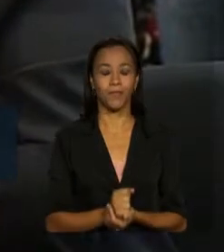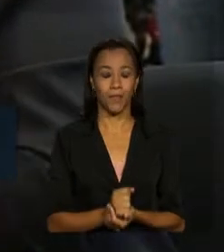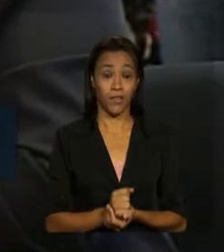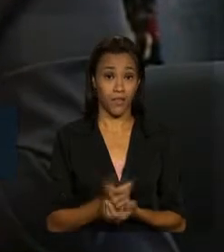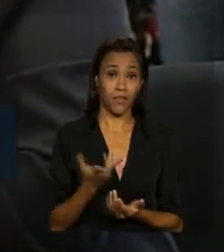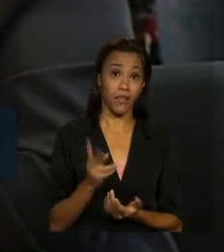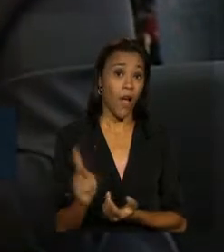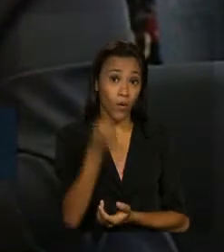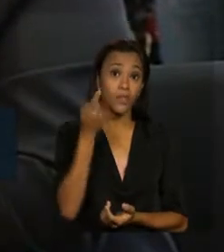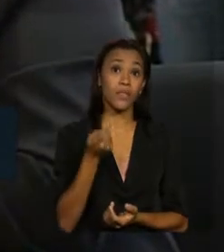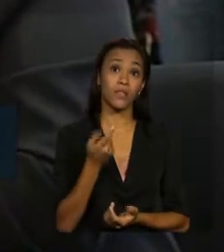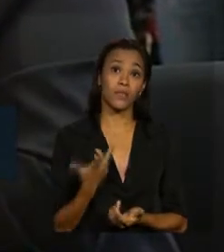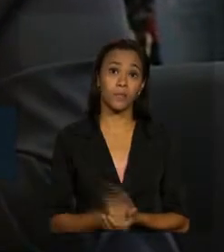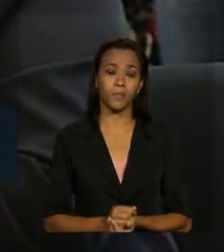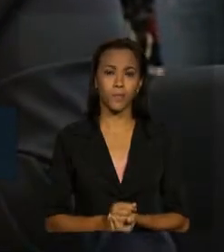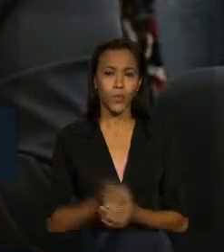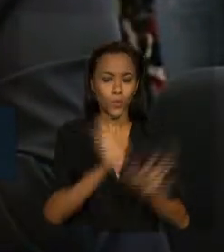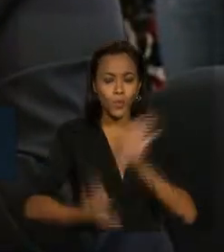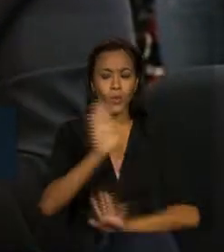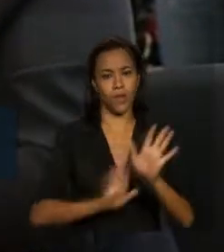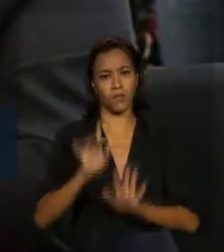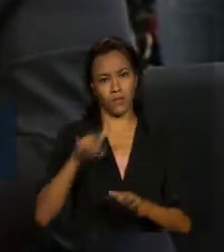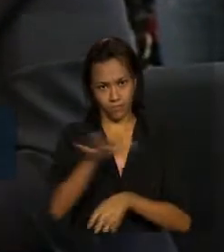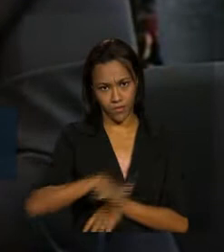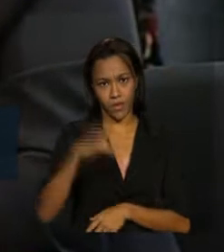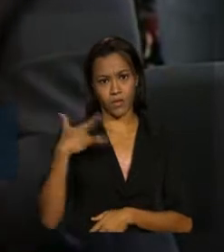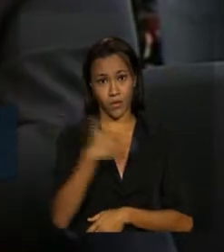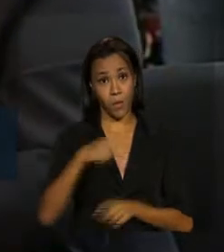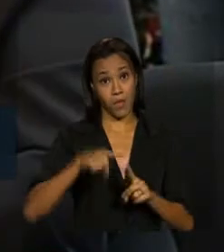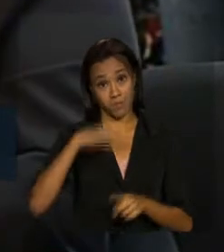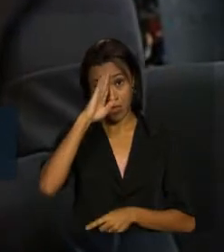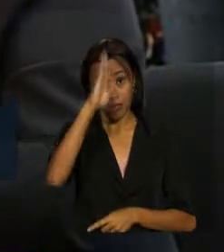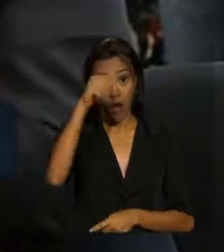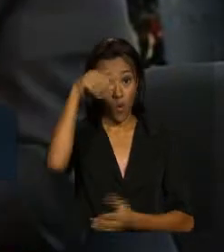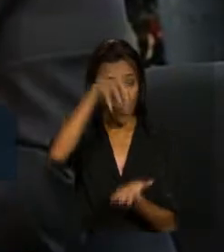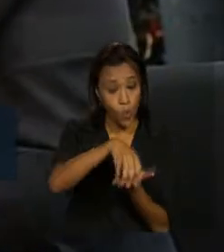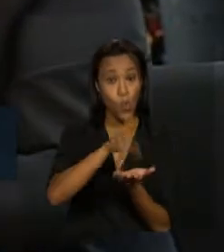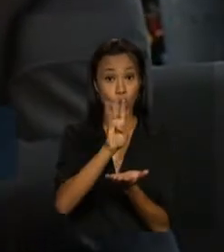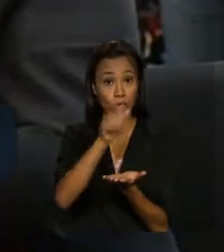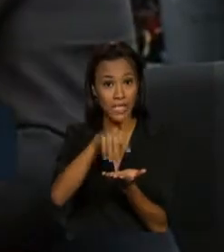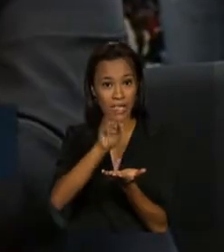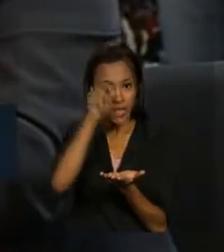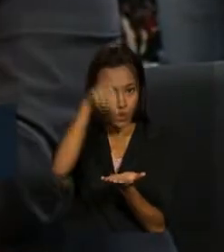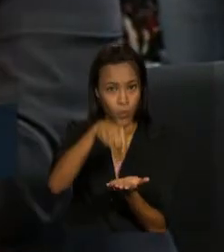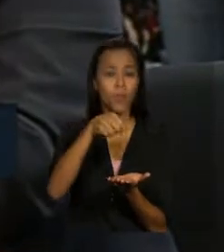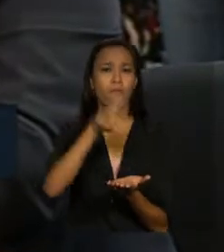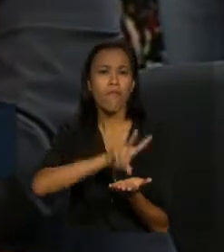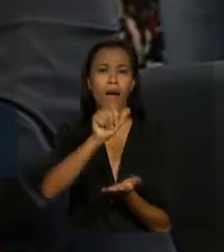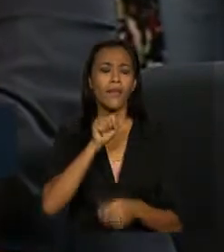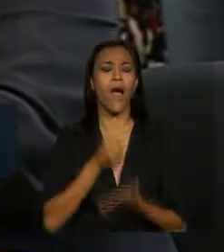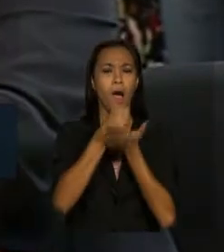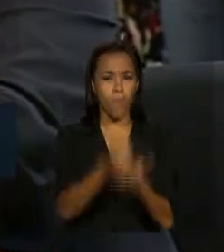que envolvem, né, as questões de cuidados da saúde. Mas, fundamentalmente, o Centro Dia vai ofertar esse serviço de